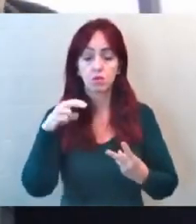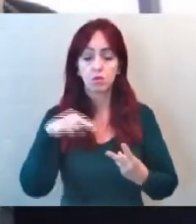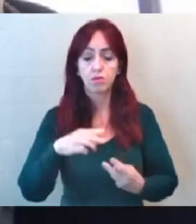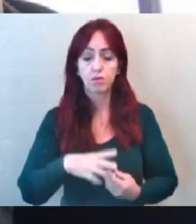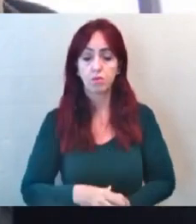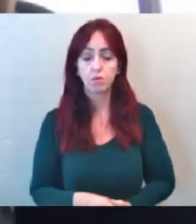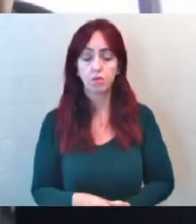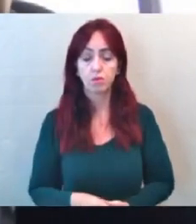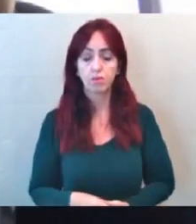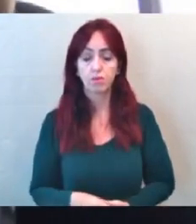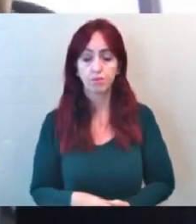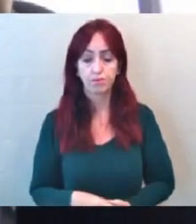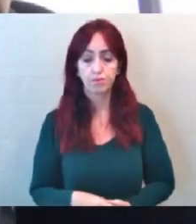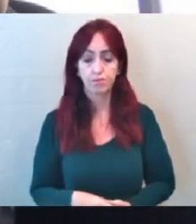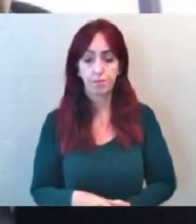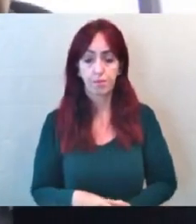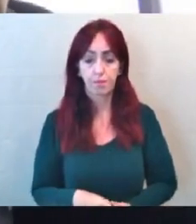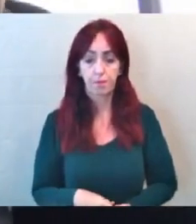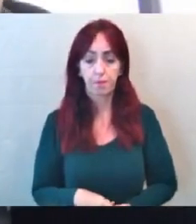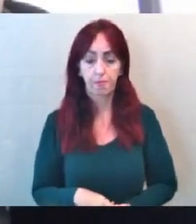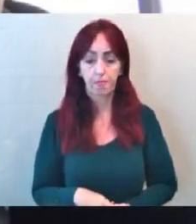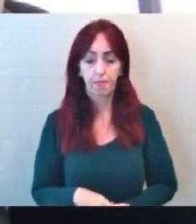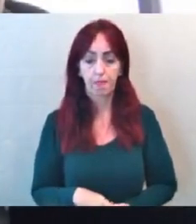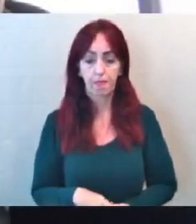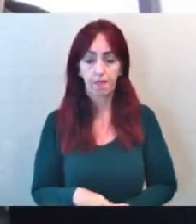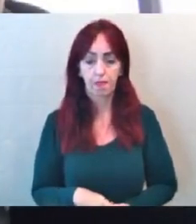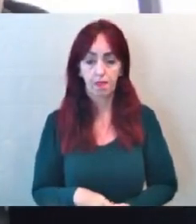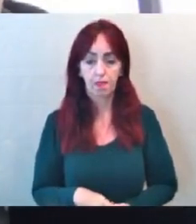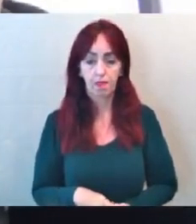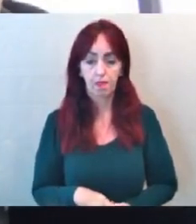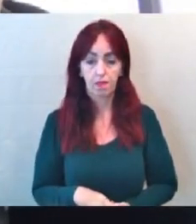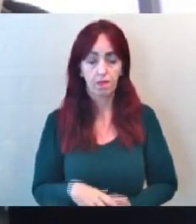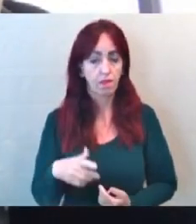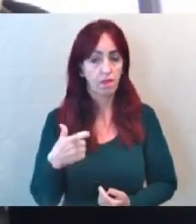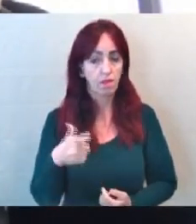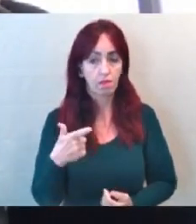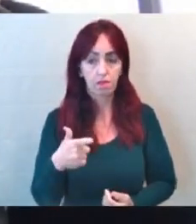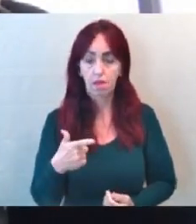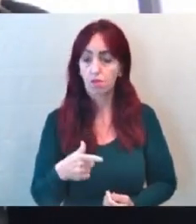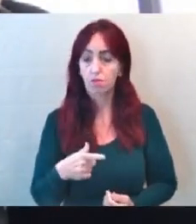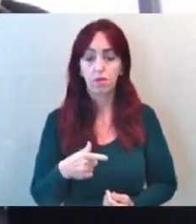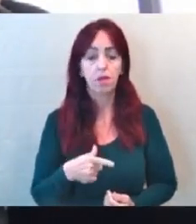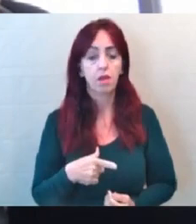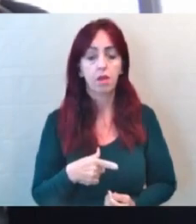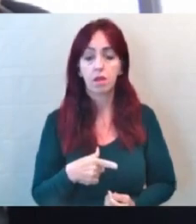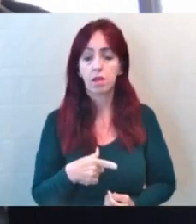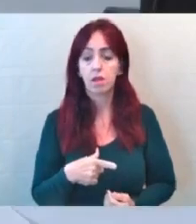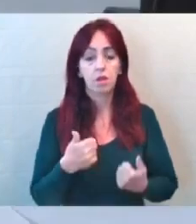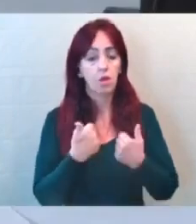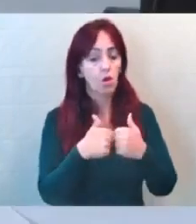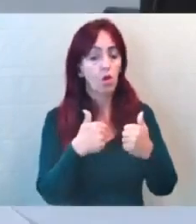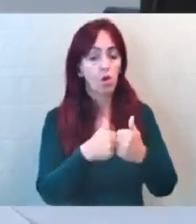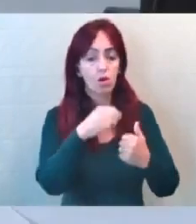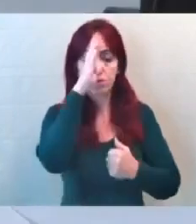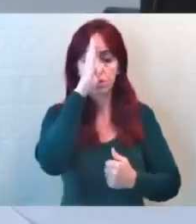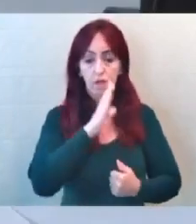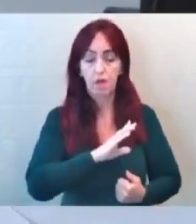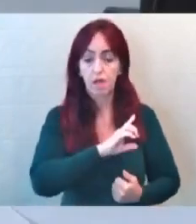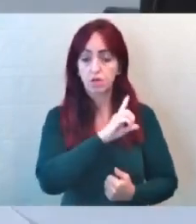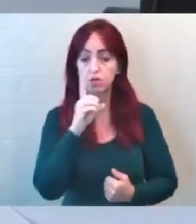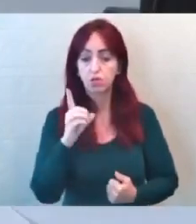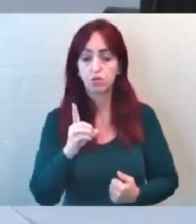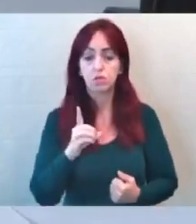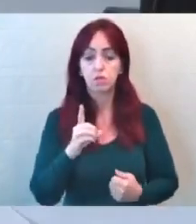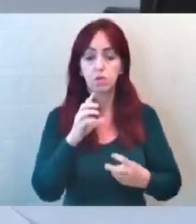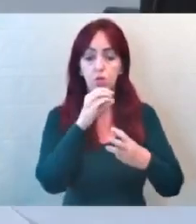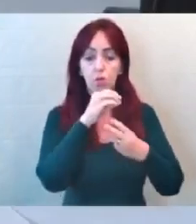Não há previsão de operação gratuita nos dias do Enem. Mas nós temos resposta de